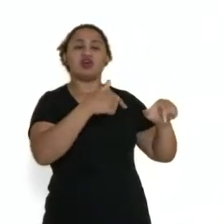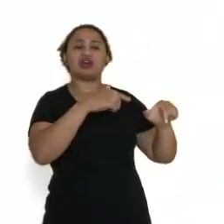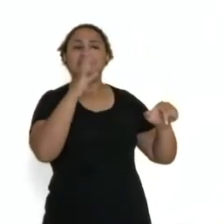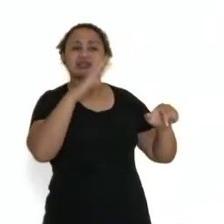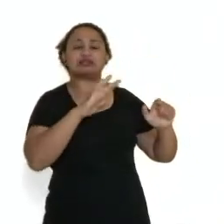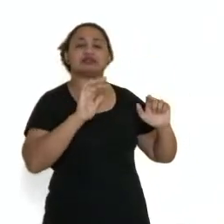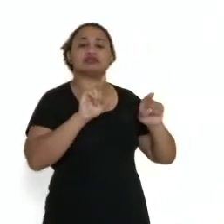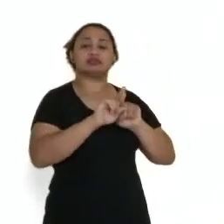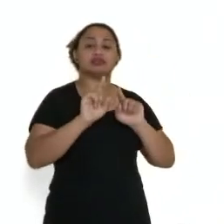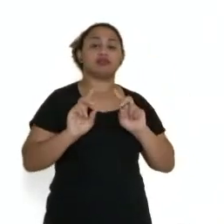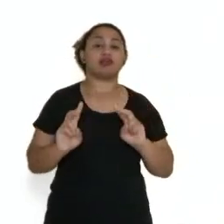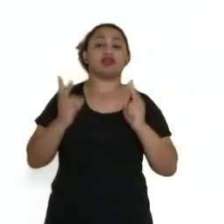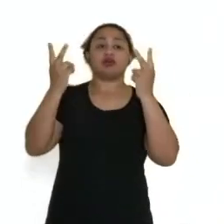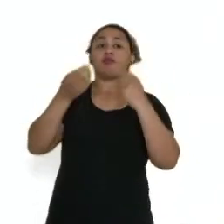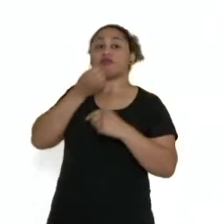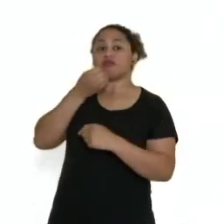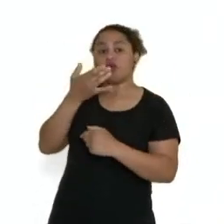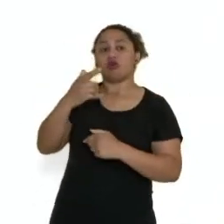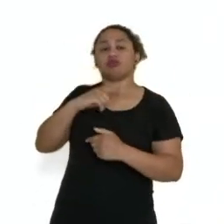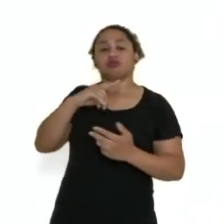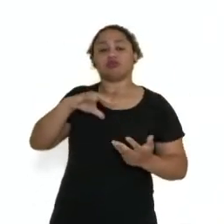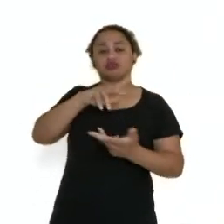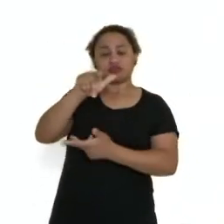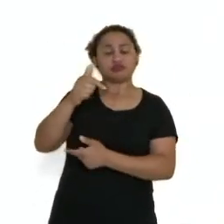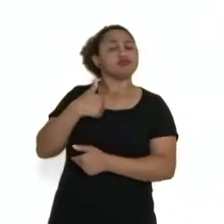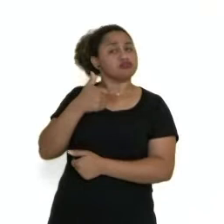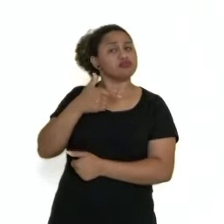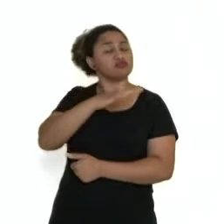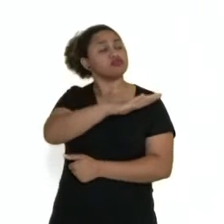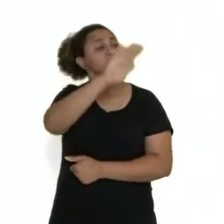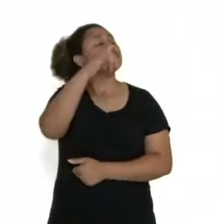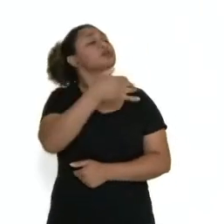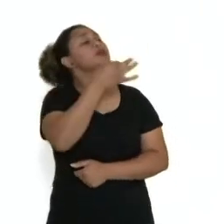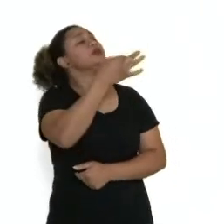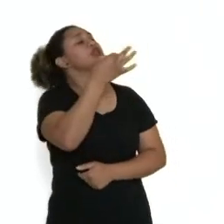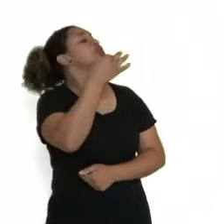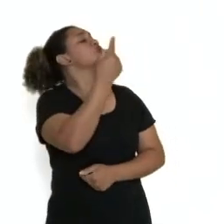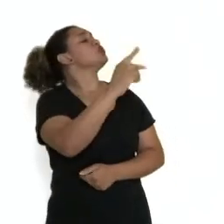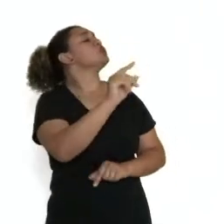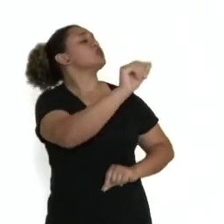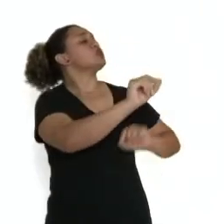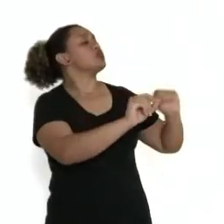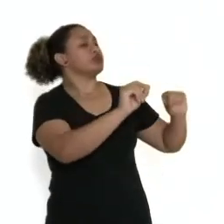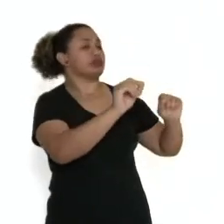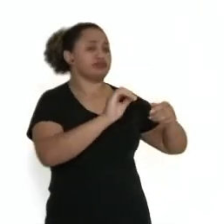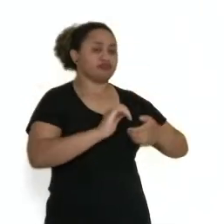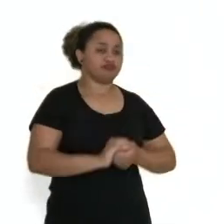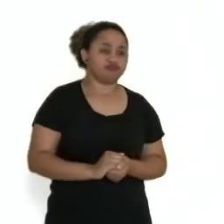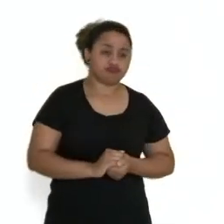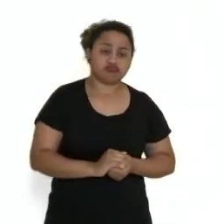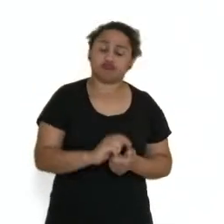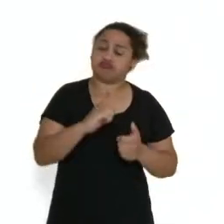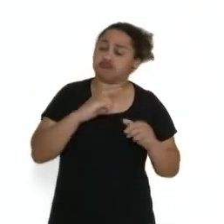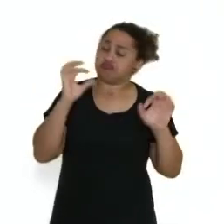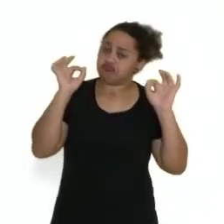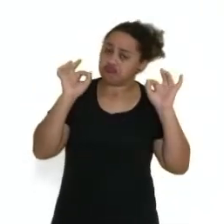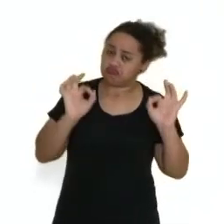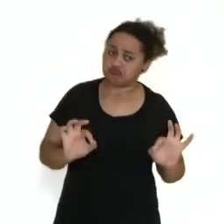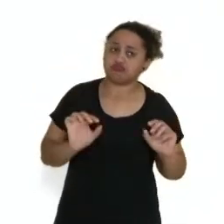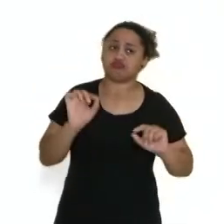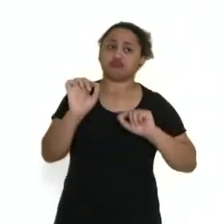mundo. Êxopo foi chamado a dar sua opinião. Tenho a mais absoluta certeza de